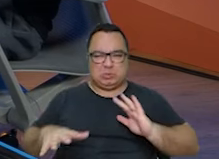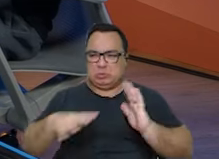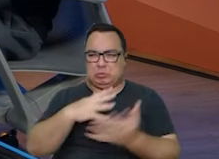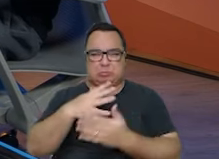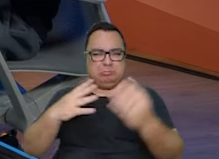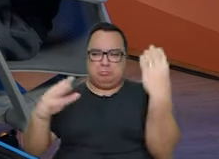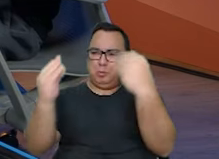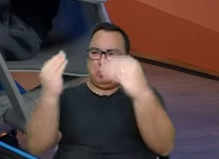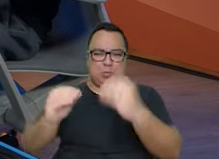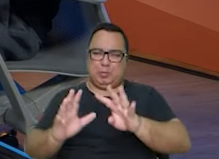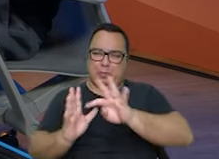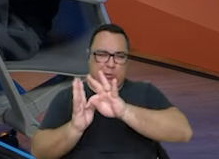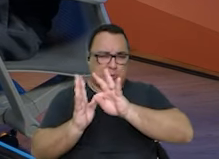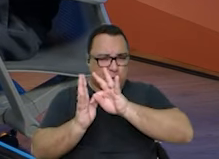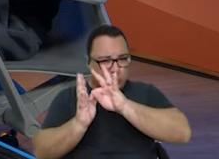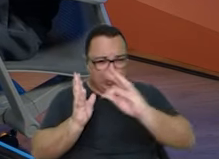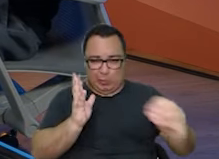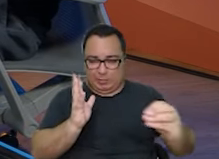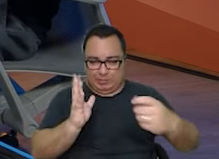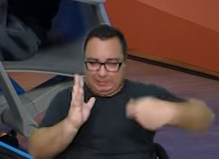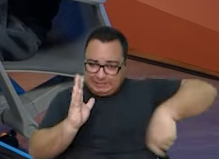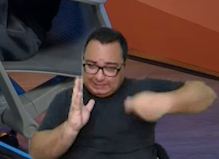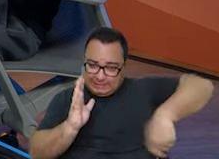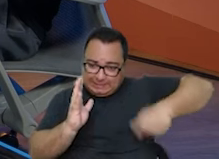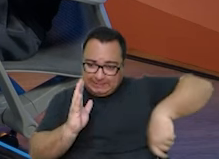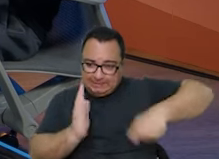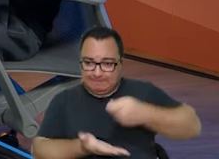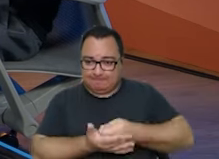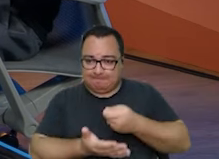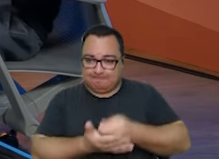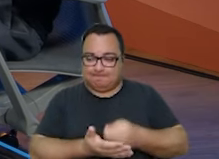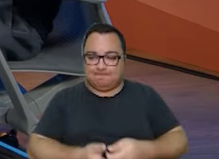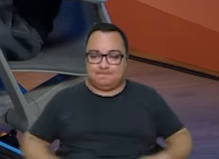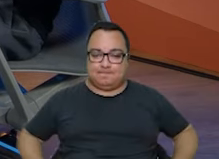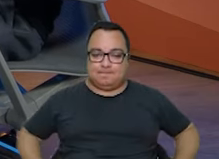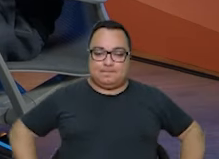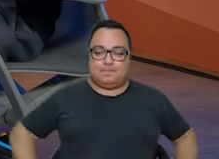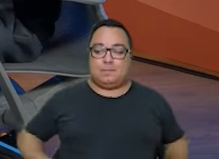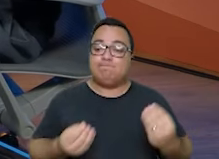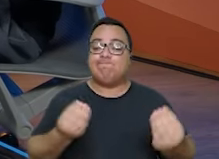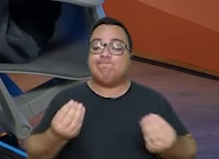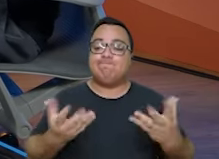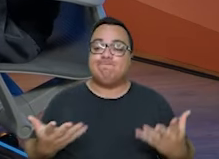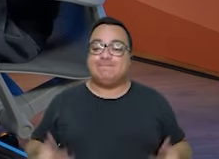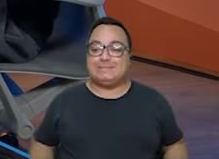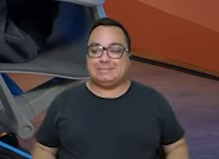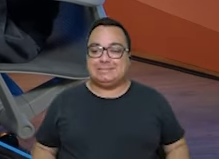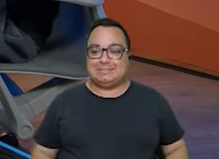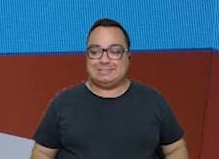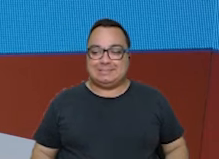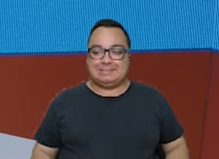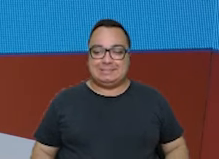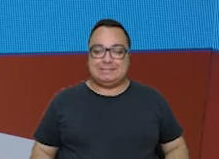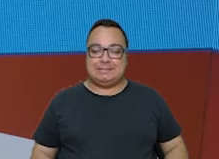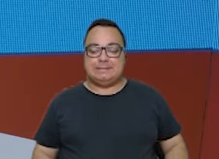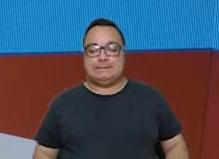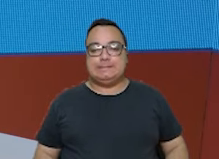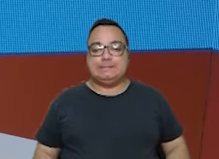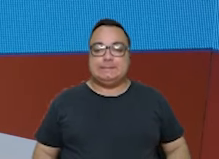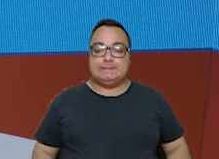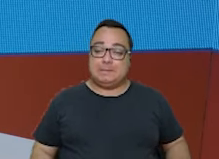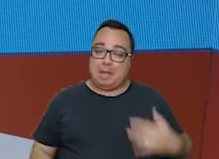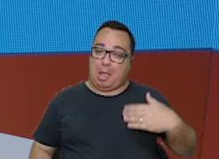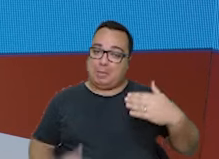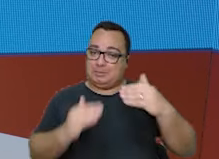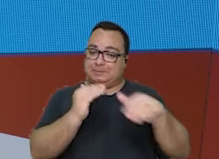todas as tem que ter o site tem que ter chatbot E aí e você pode descordar de mim